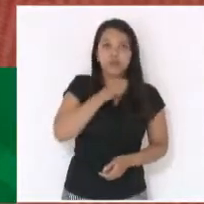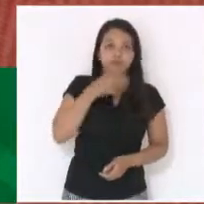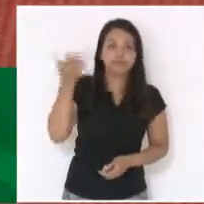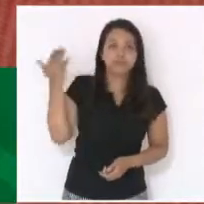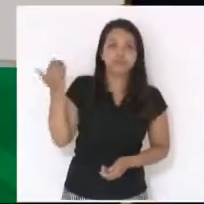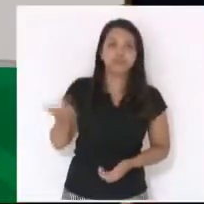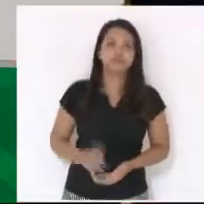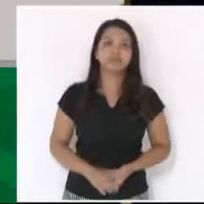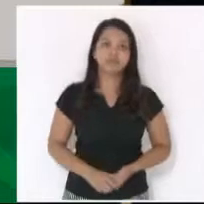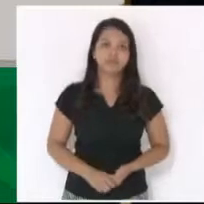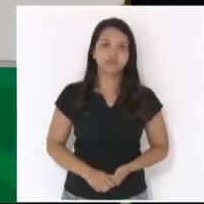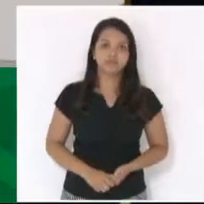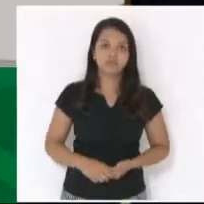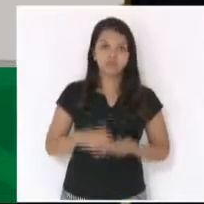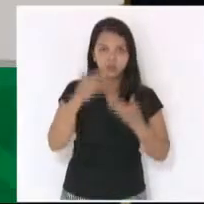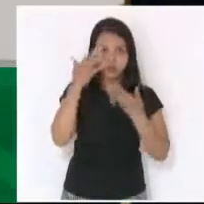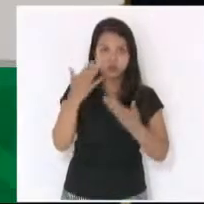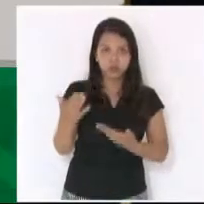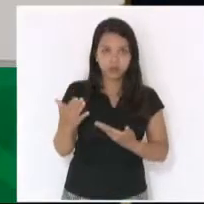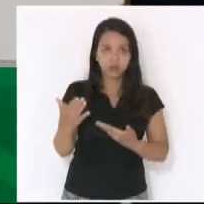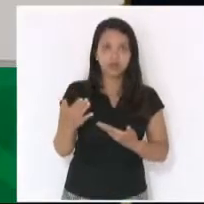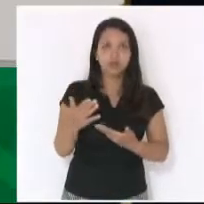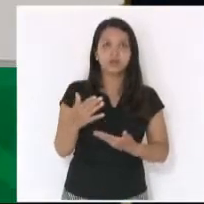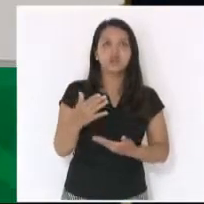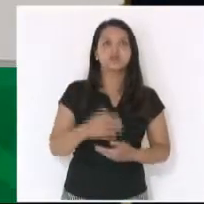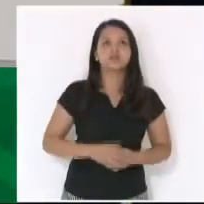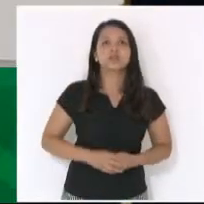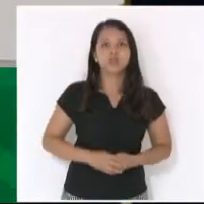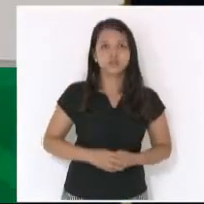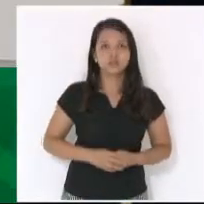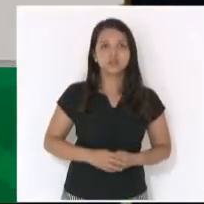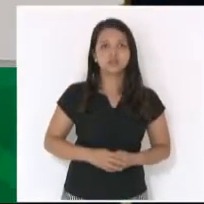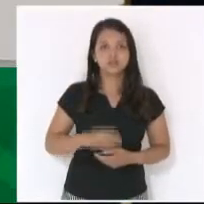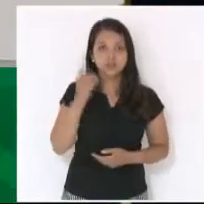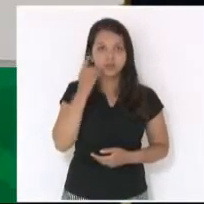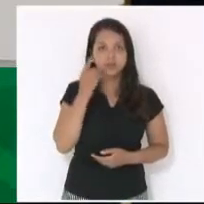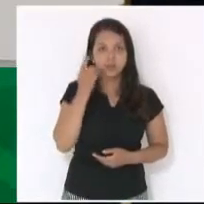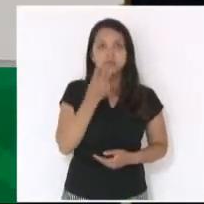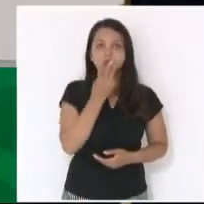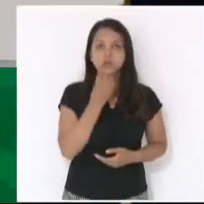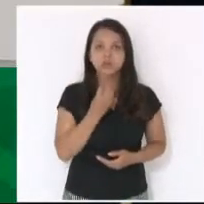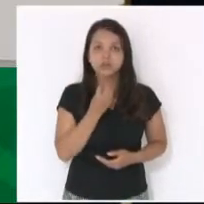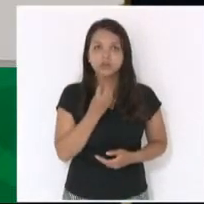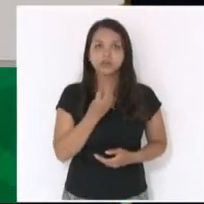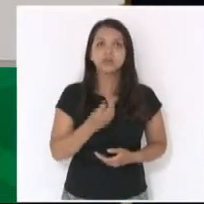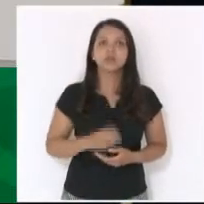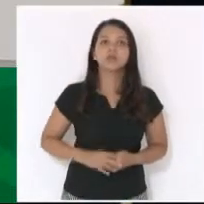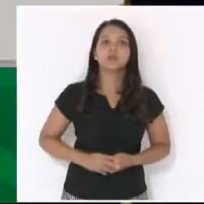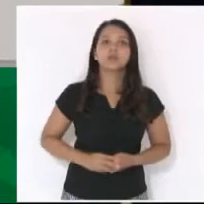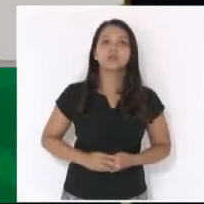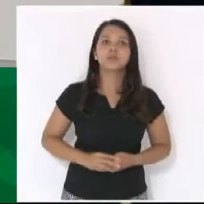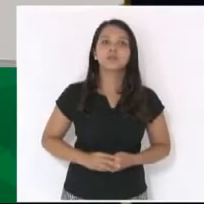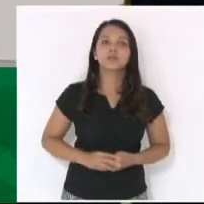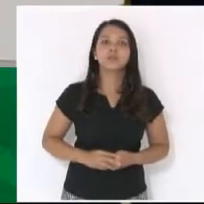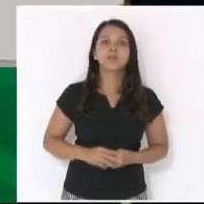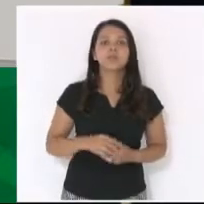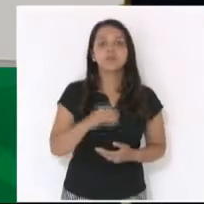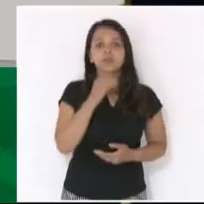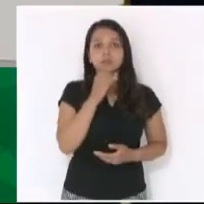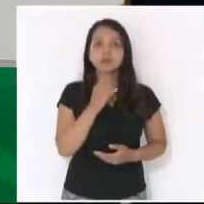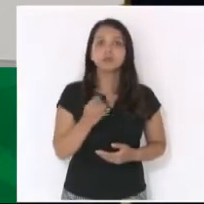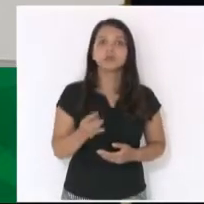Obrigado Deputado moto só para ilustrar a Secretaria Regional de Araranguá